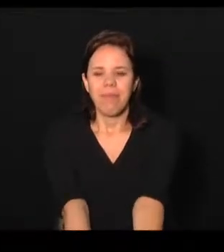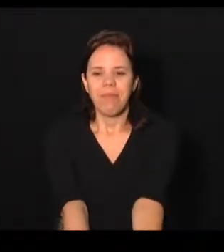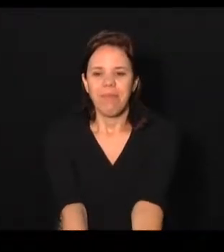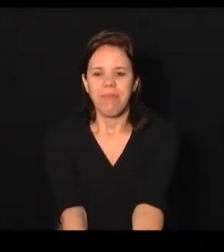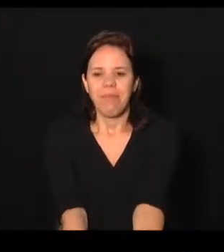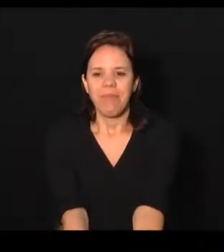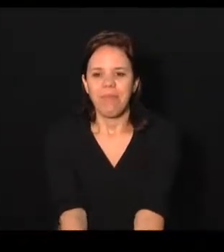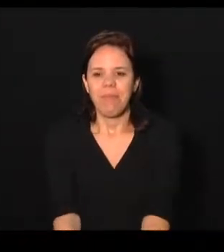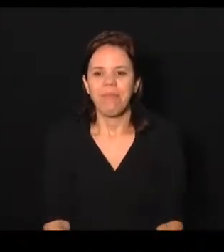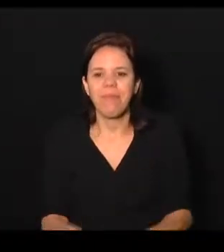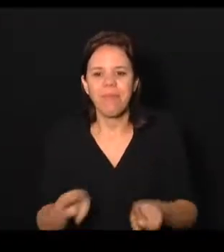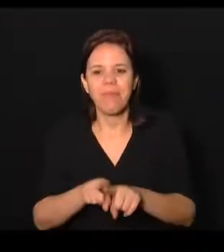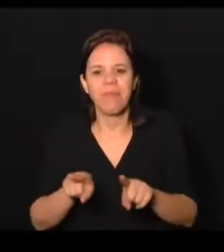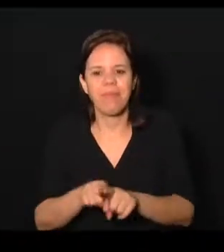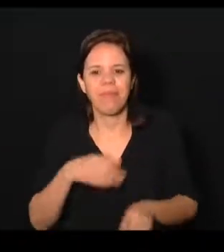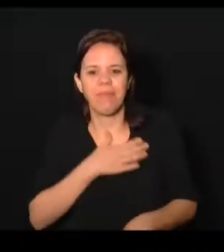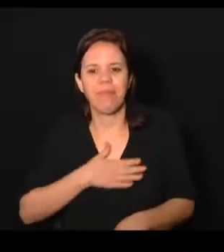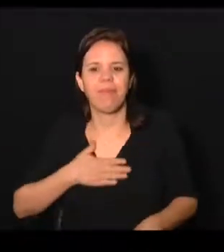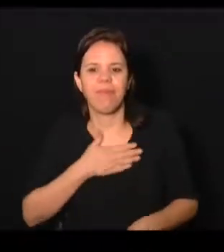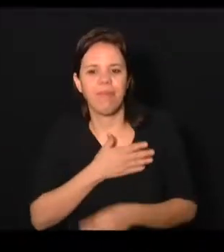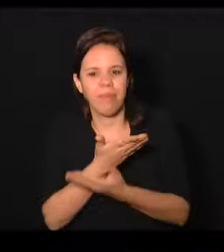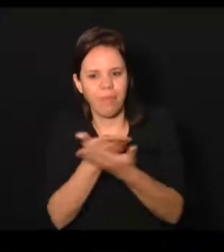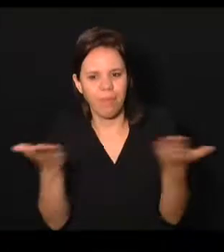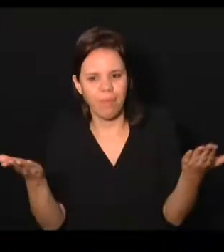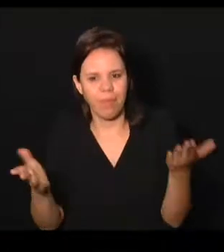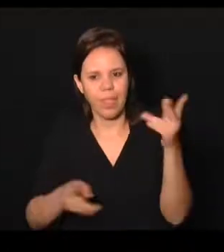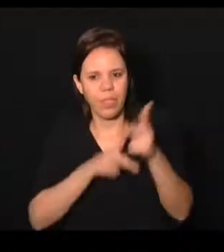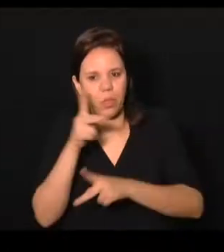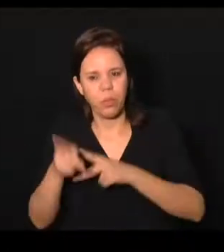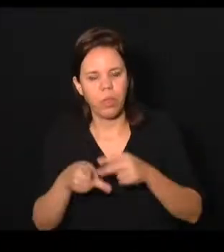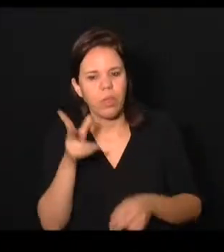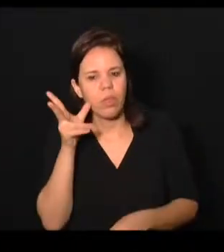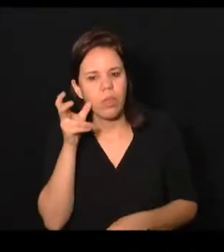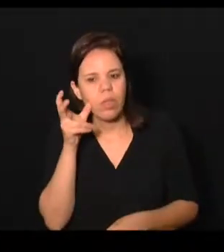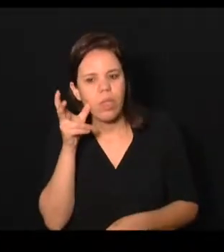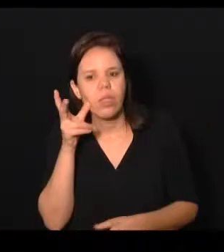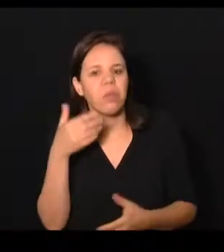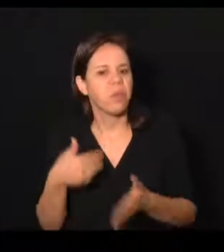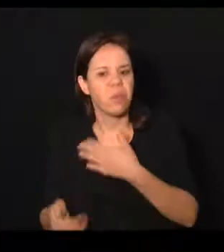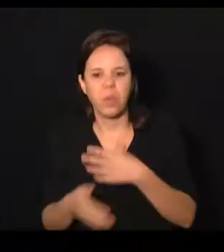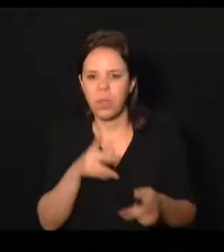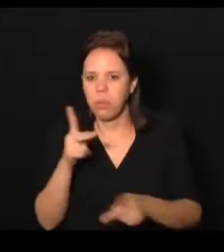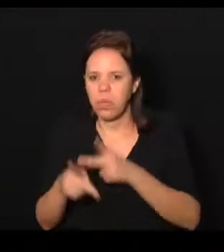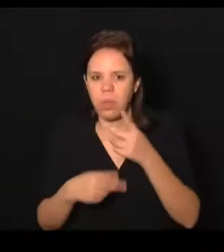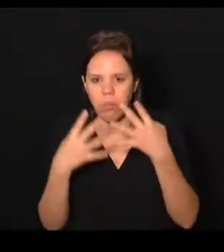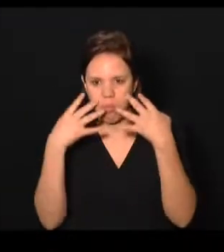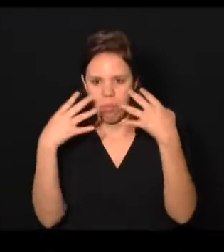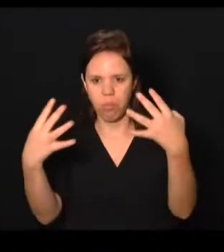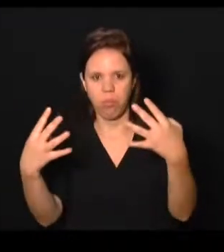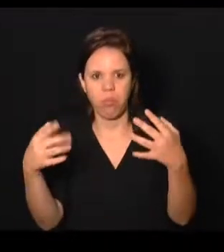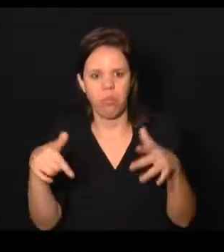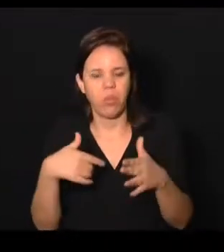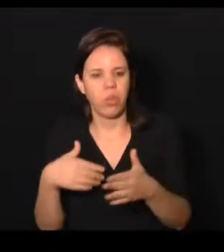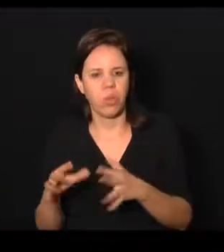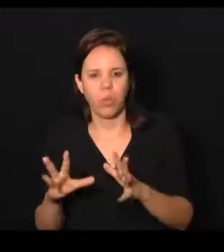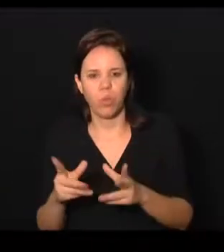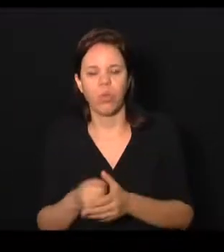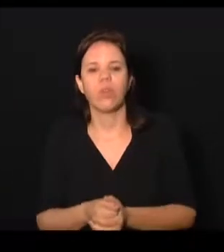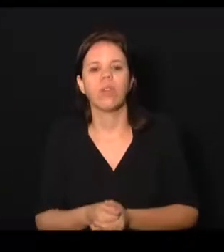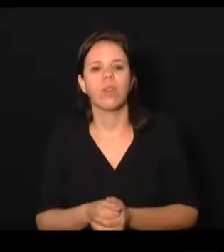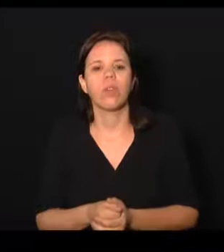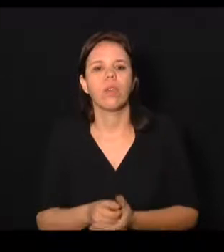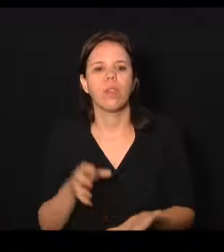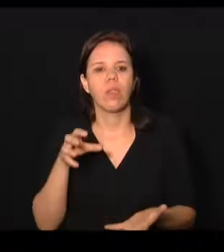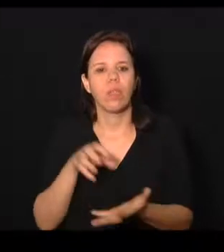E também eu gostaria de dizer aos ouvintes e às pessoas presentes aqui que o